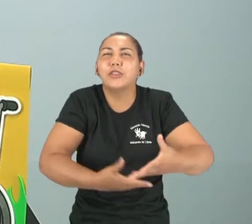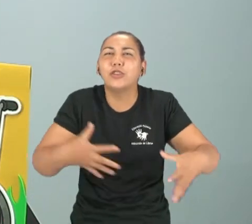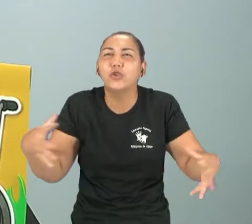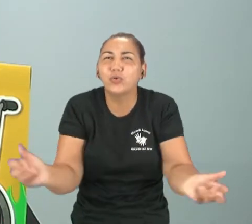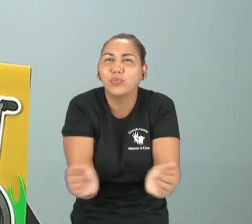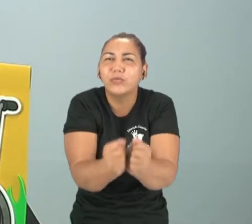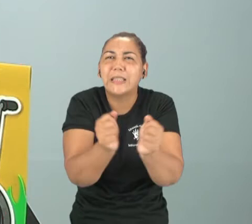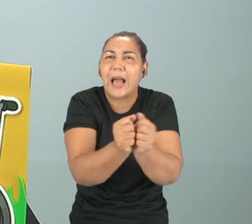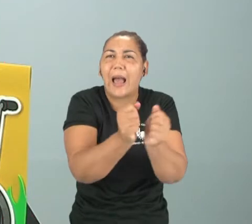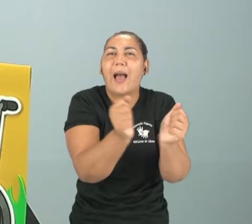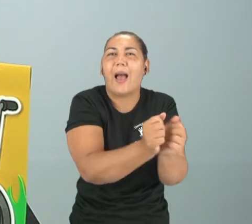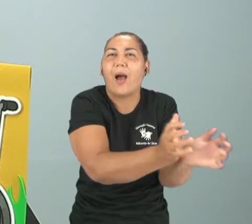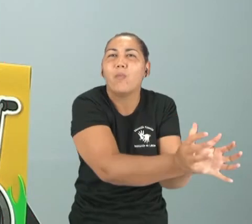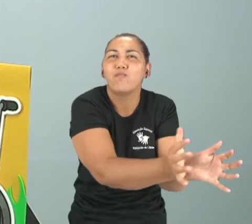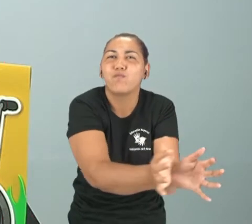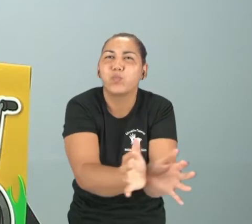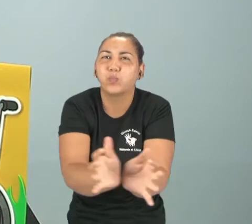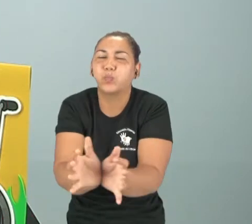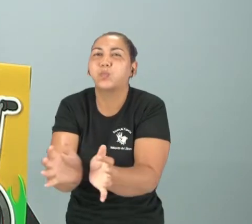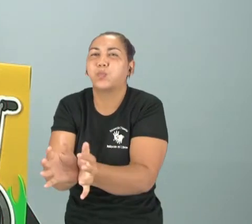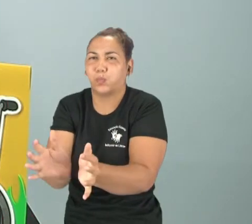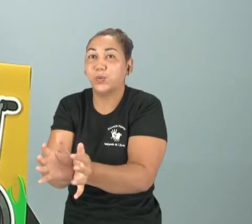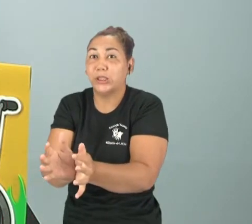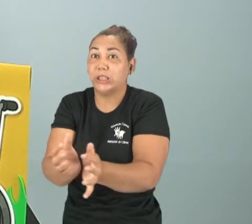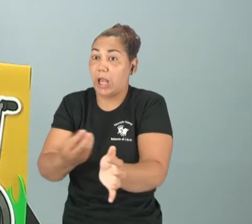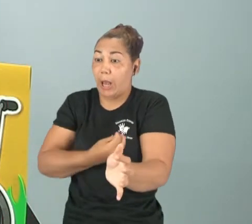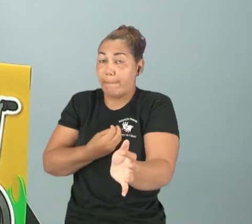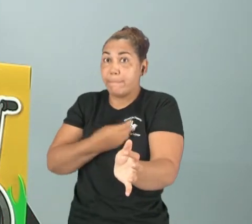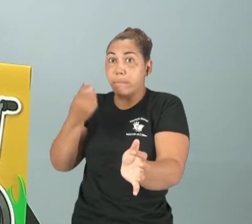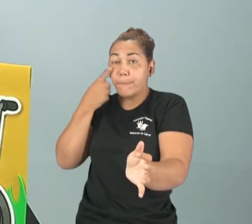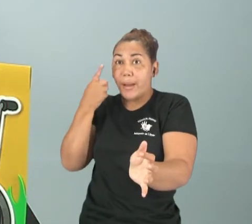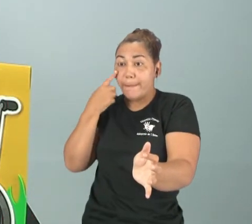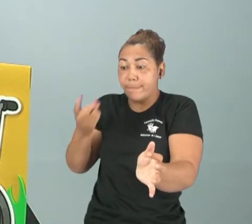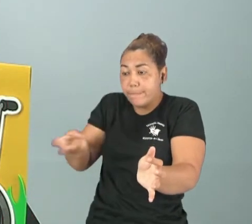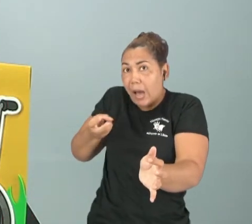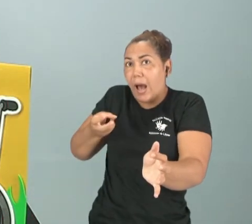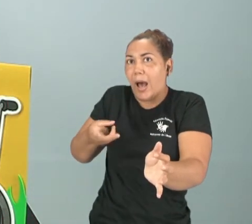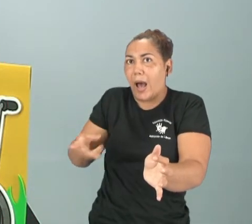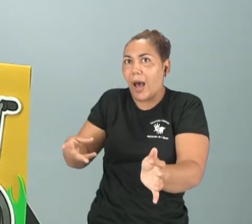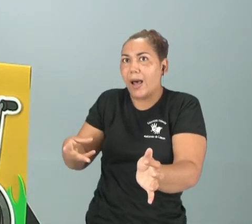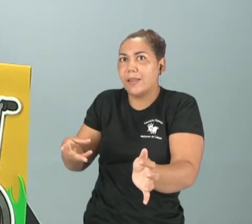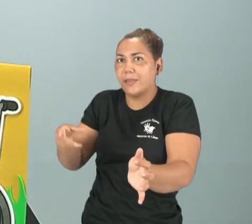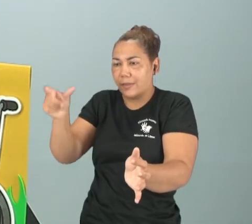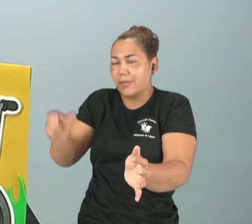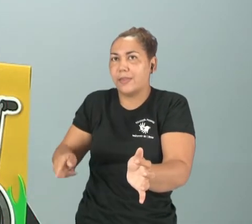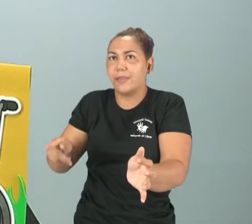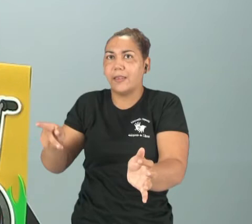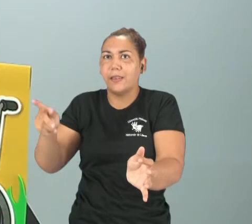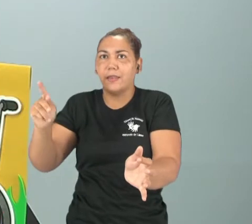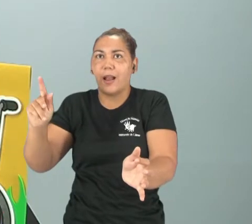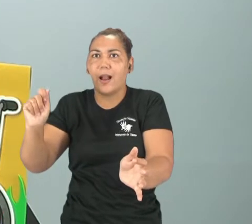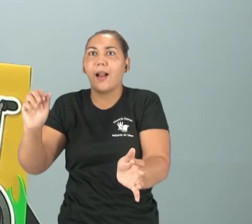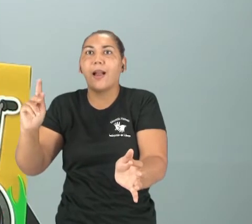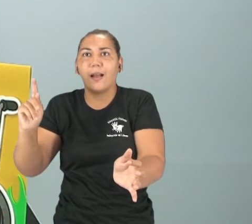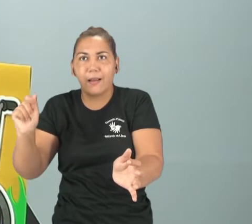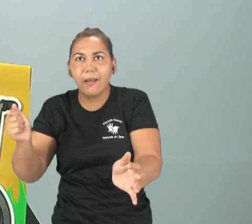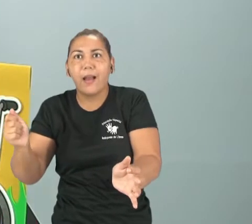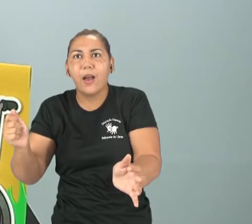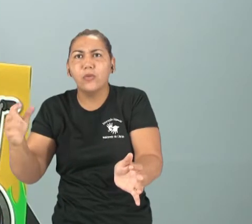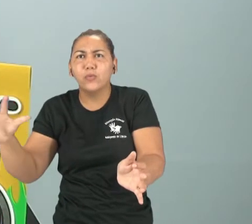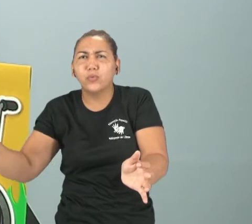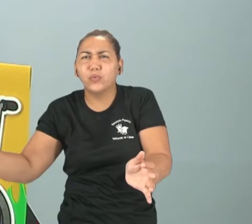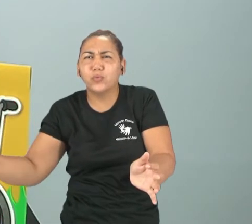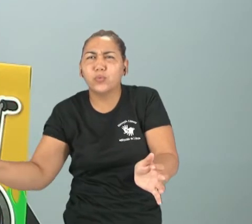eles começaram, através da vida do Cacá, a juntar todos eles. E ninguém